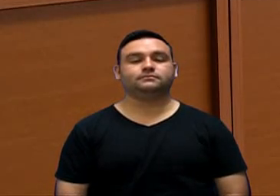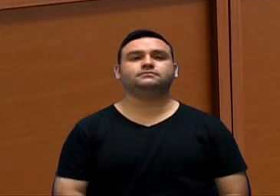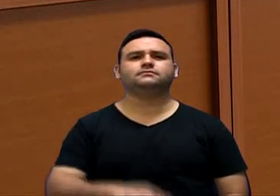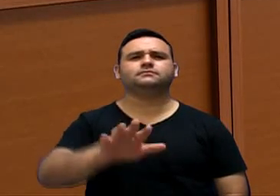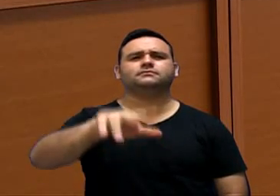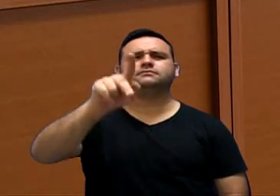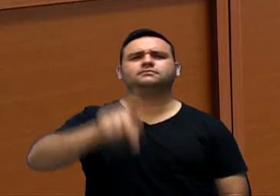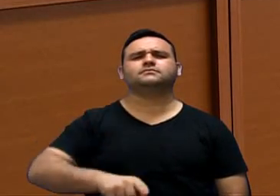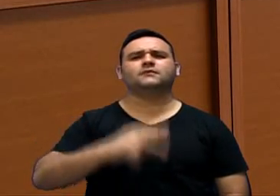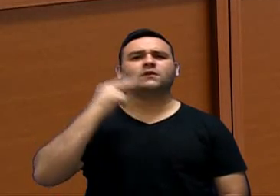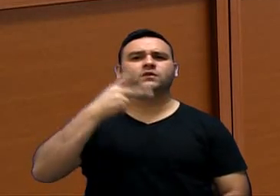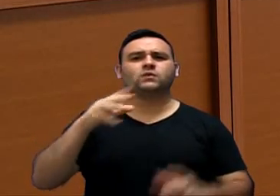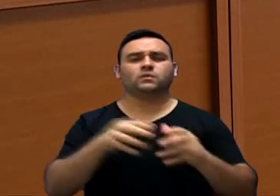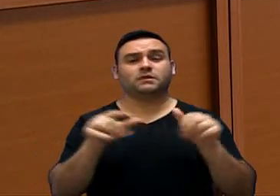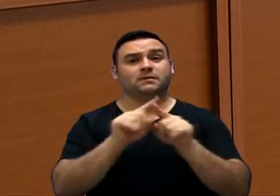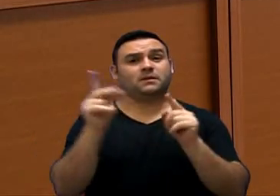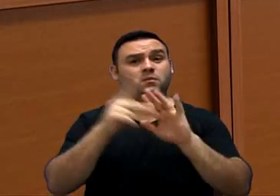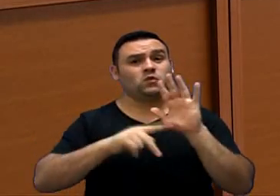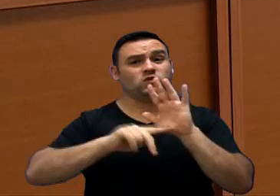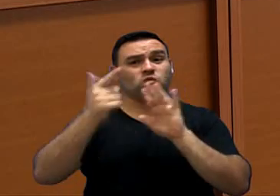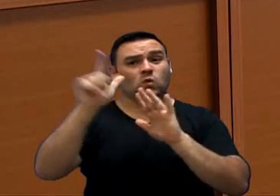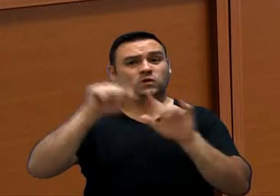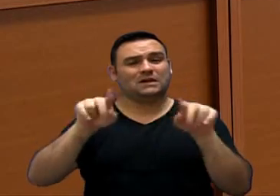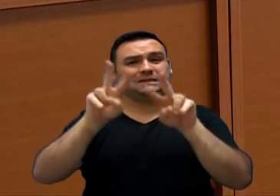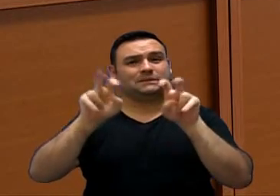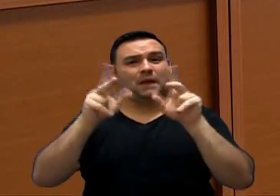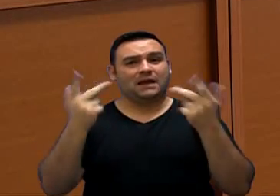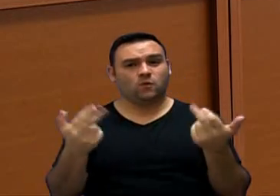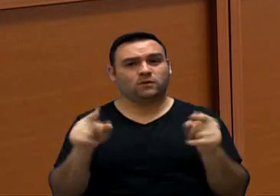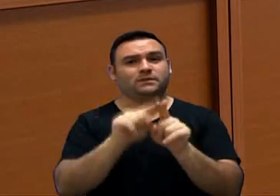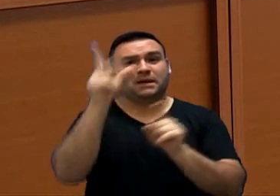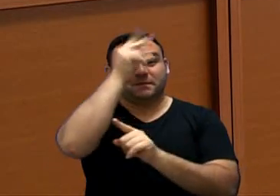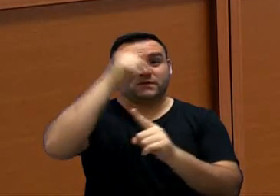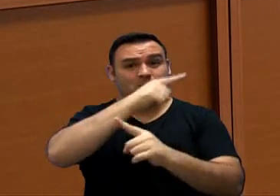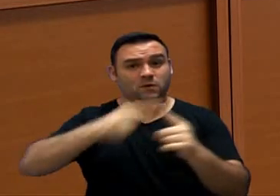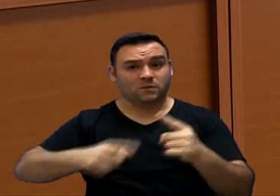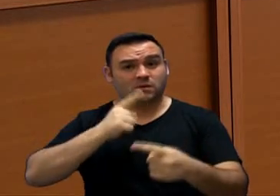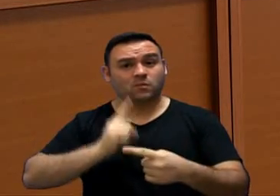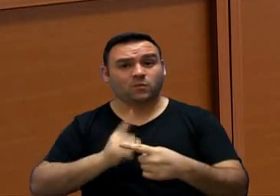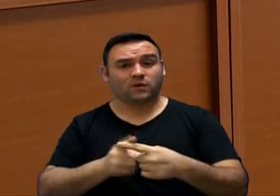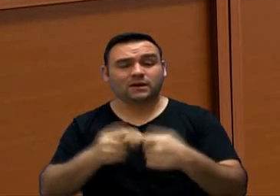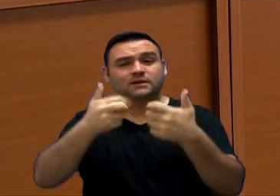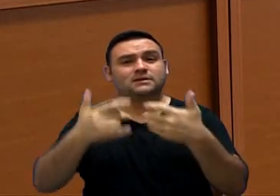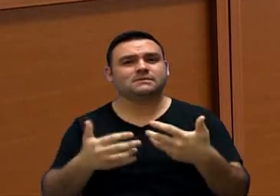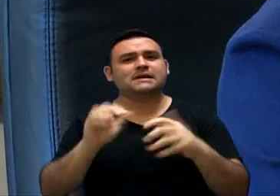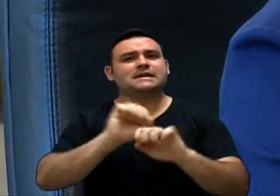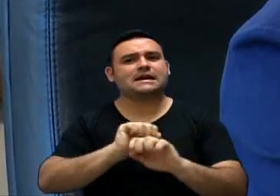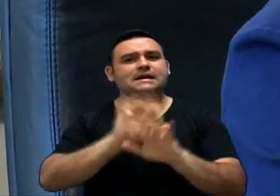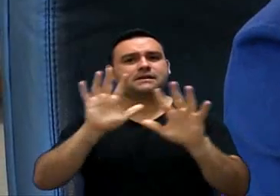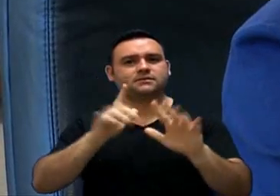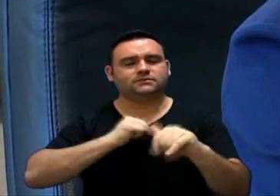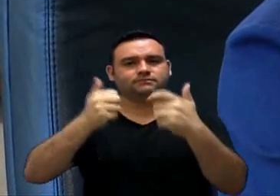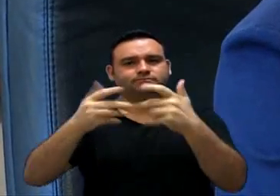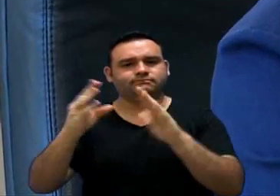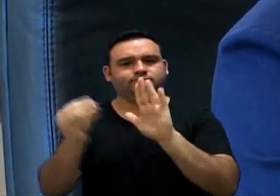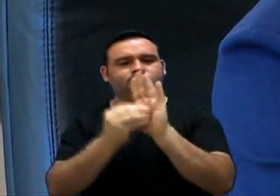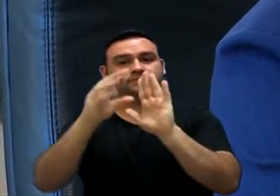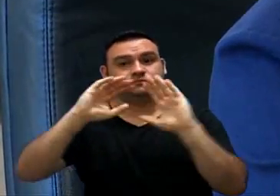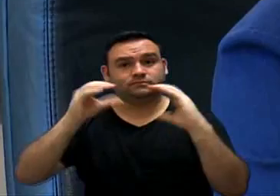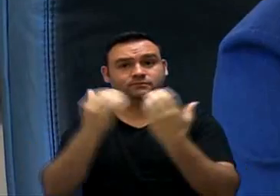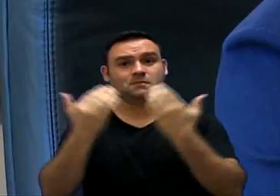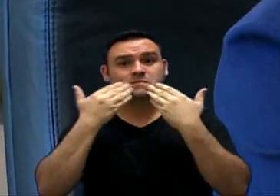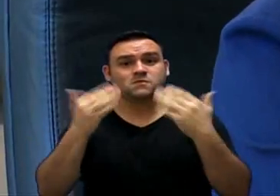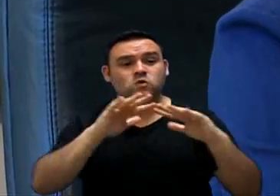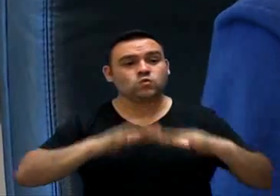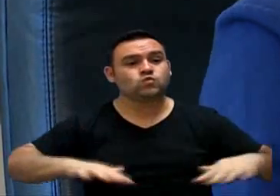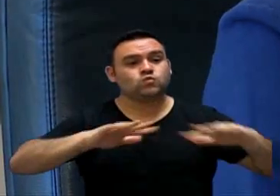Senhor presidente, senhores vereadores, um outro projeto no mesmo teor, a Prefeitura veta, porque ela coloca claramente a Câmara